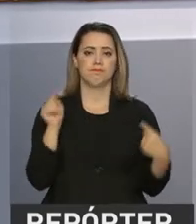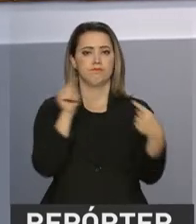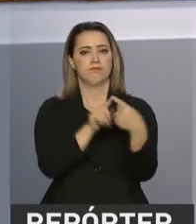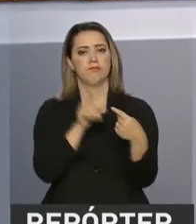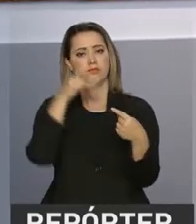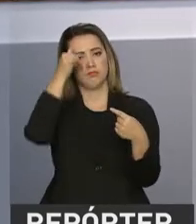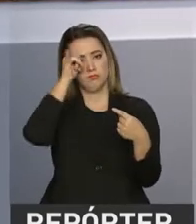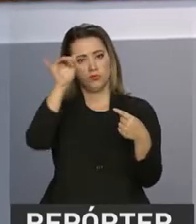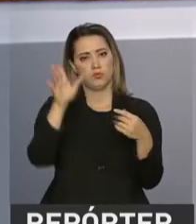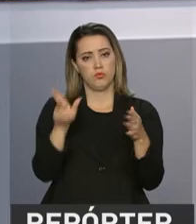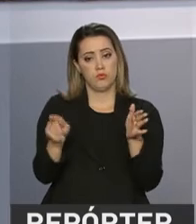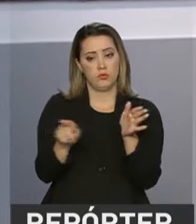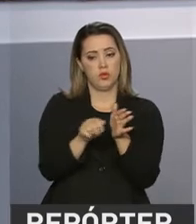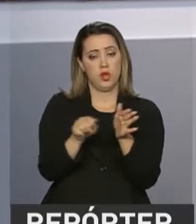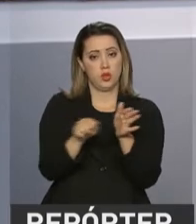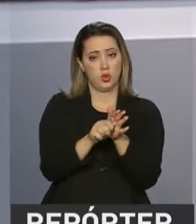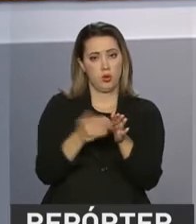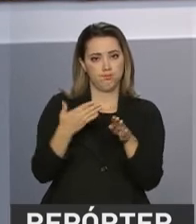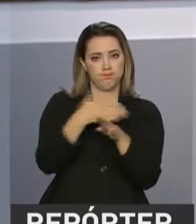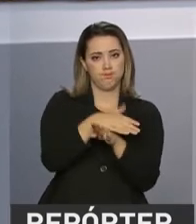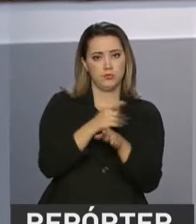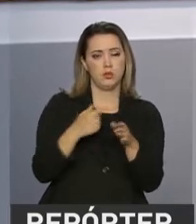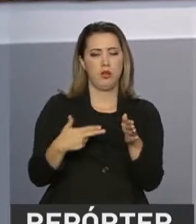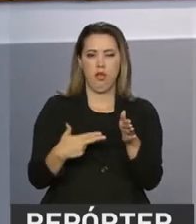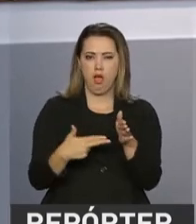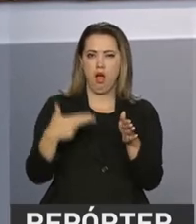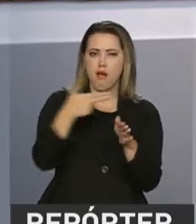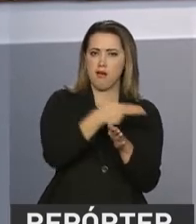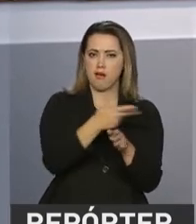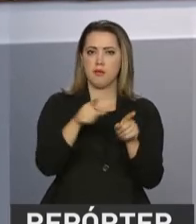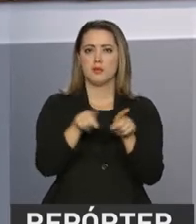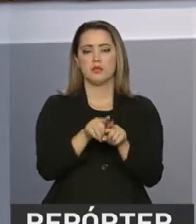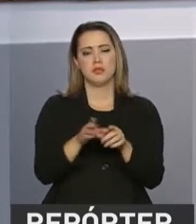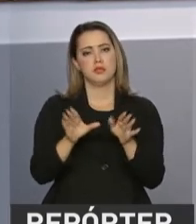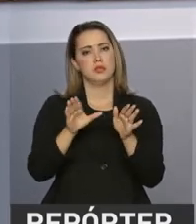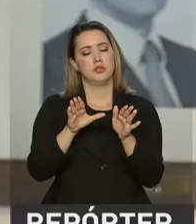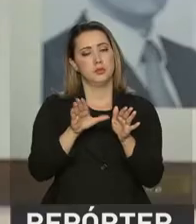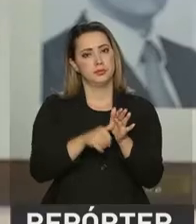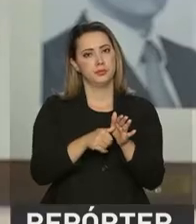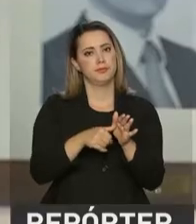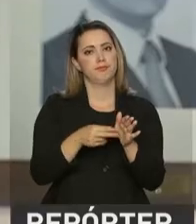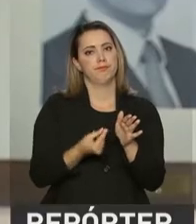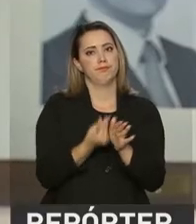a meta é combater o tráfico de drogas e armas e crimes financeiros